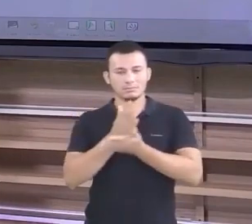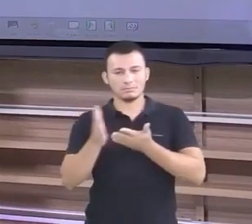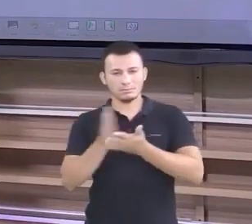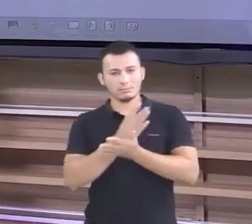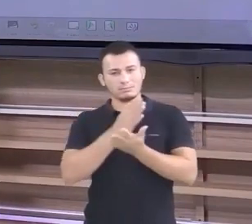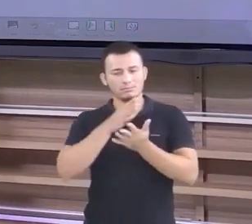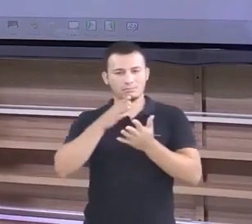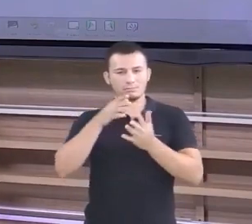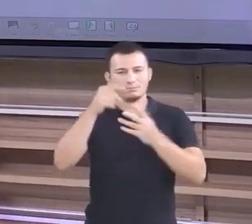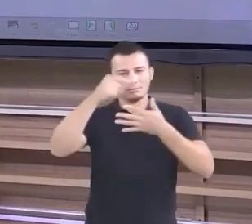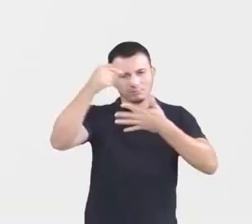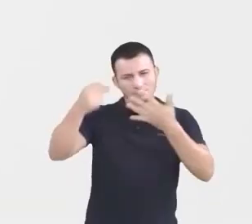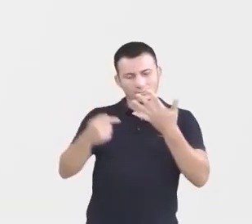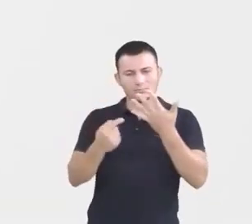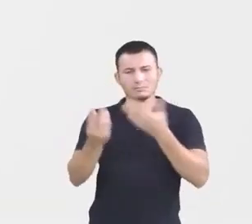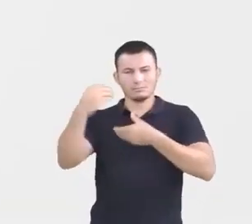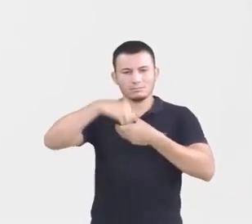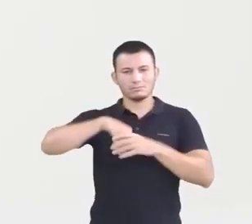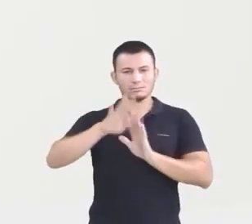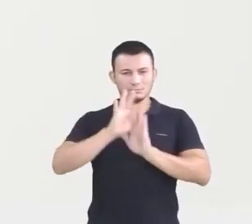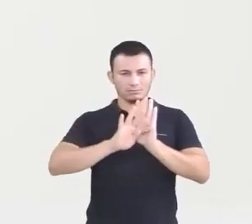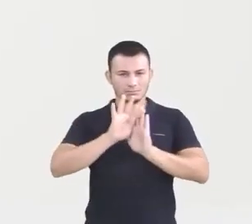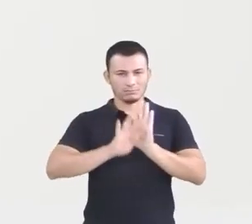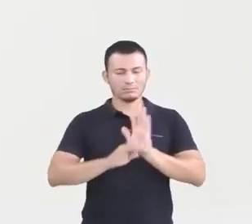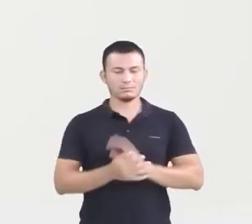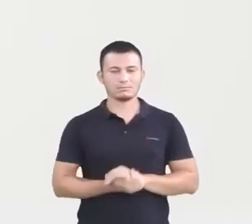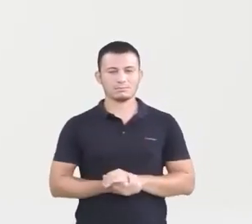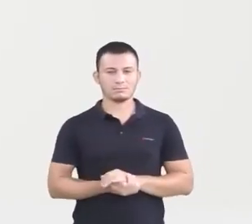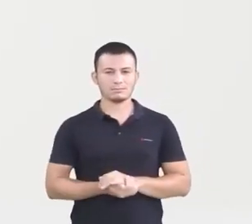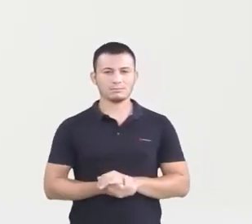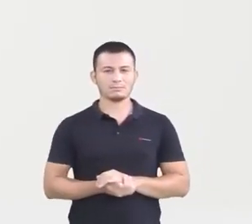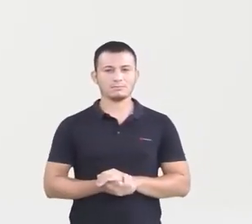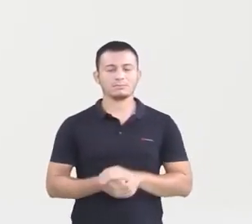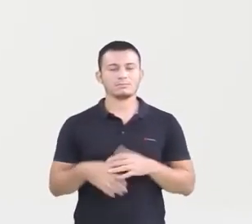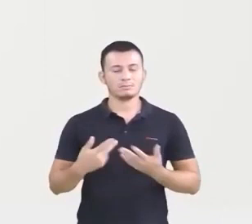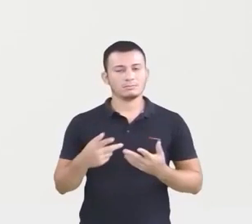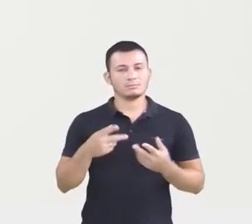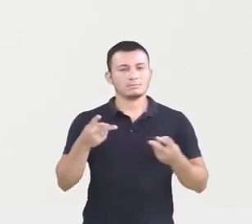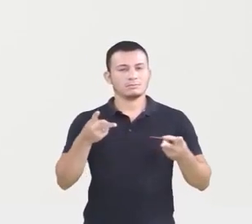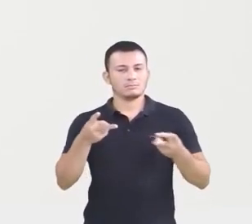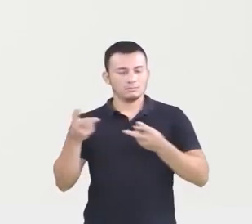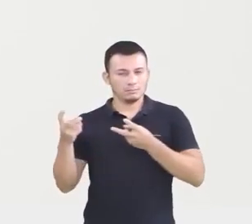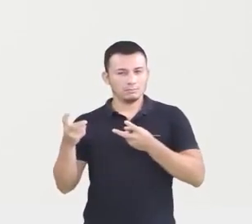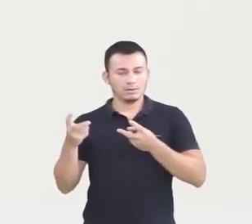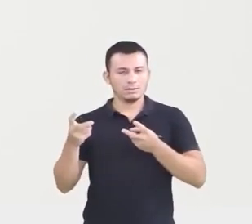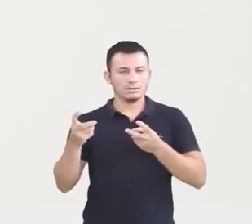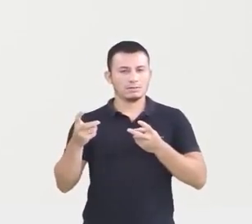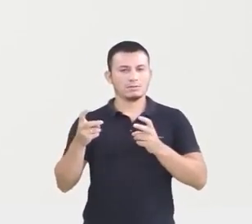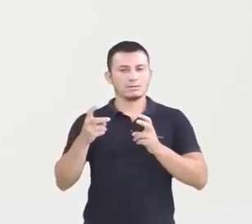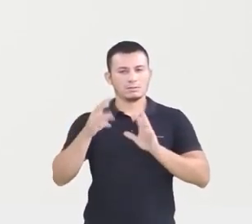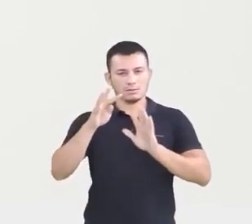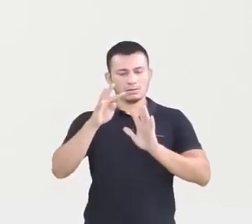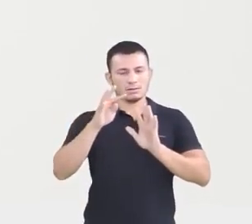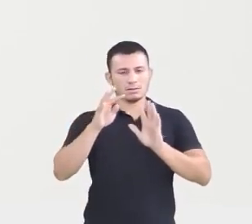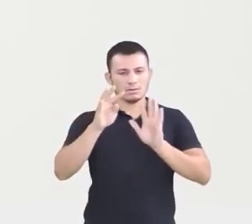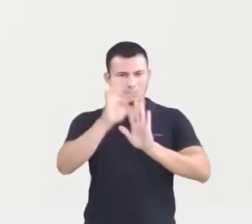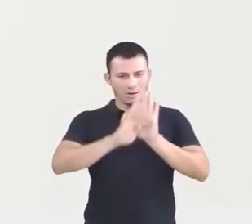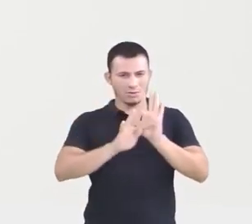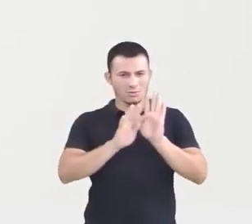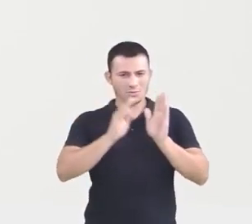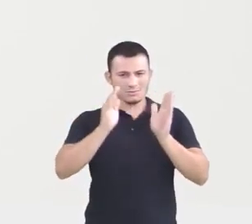que compõem o texto. Bom, vocês podem perceber que esse trecho que está aqui já foi